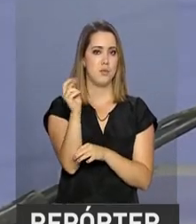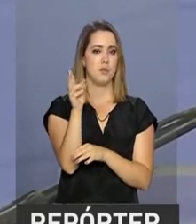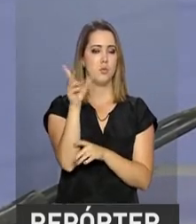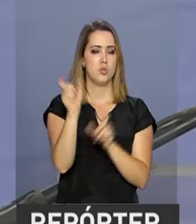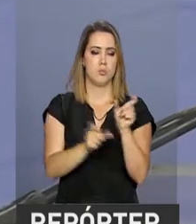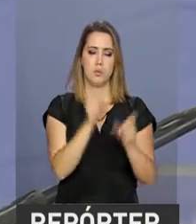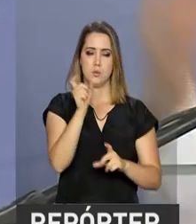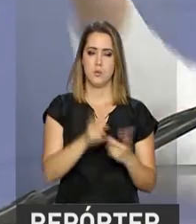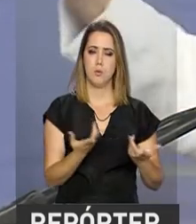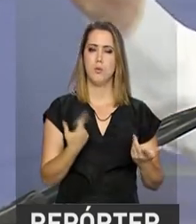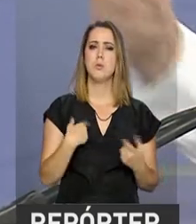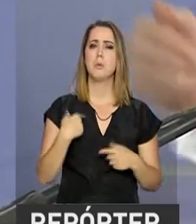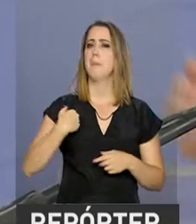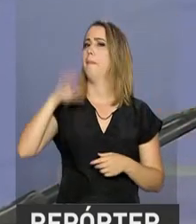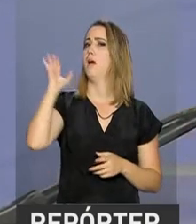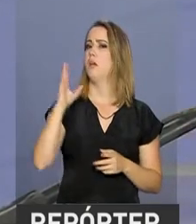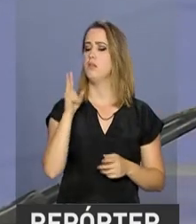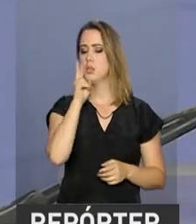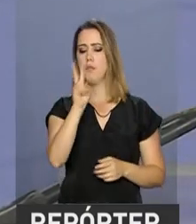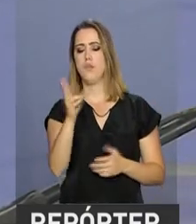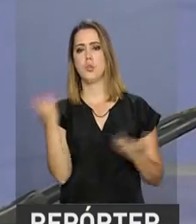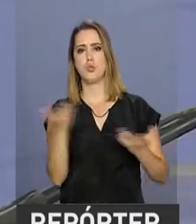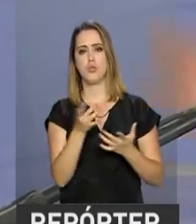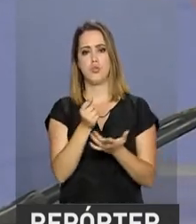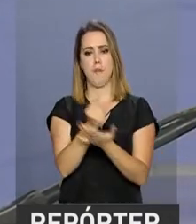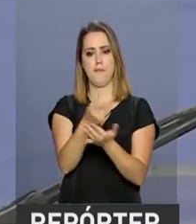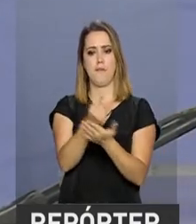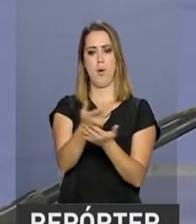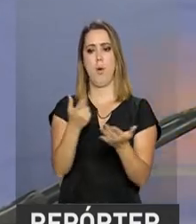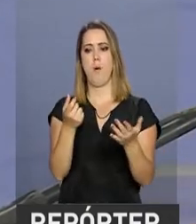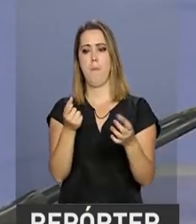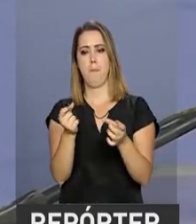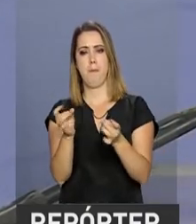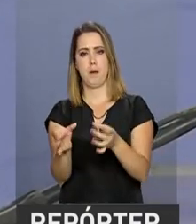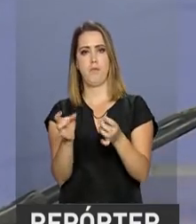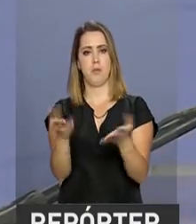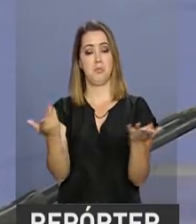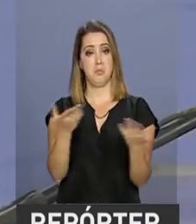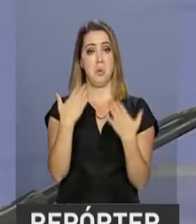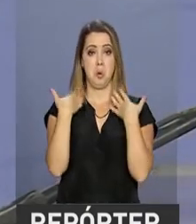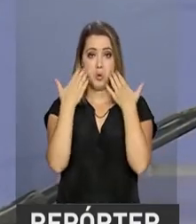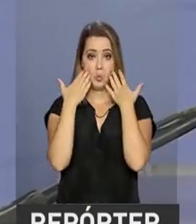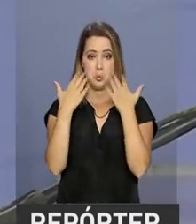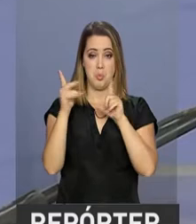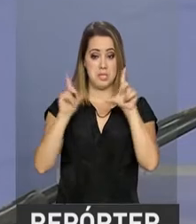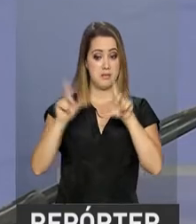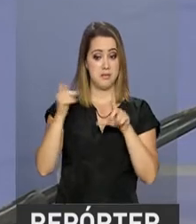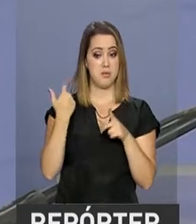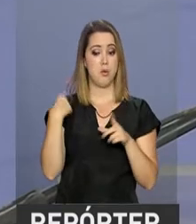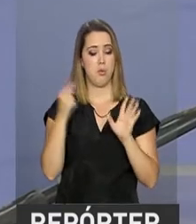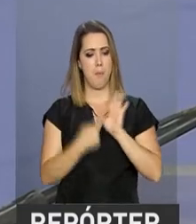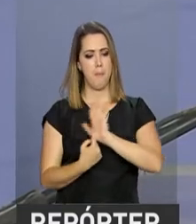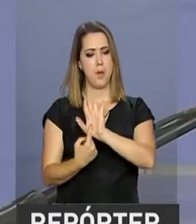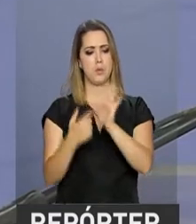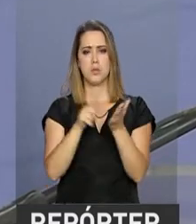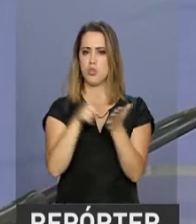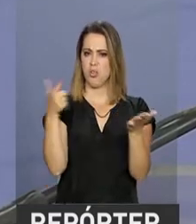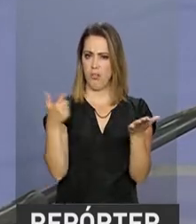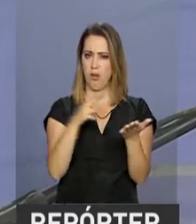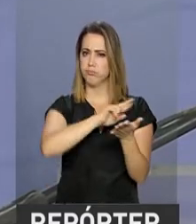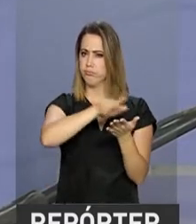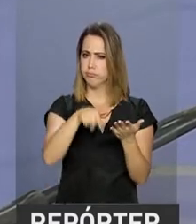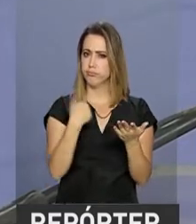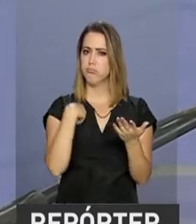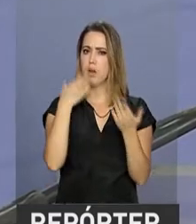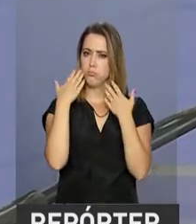mais do que isso pode ver os índices do varejo em reportagens hoje mostrando que o varejo cresceu em